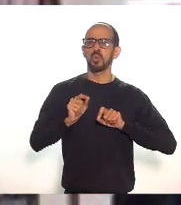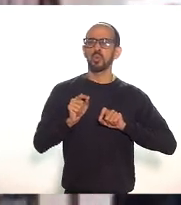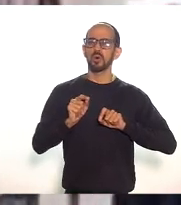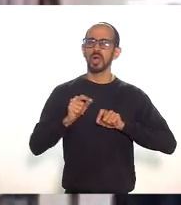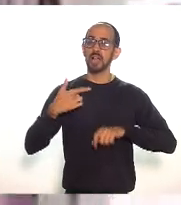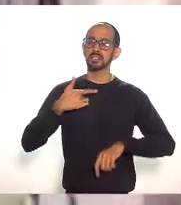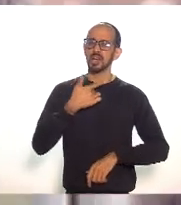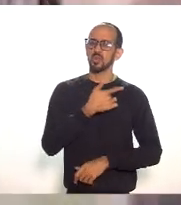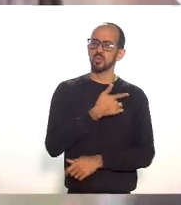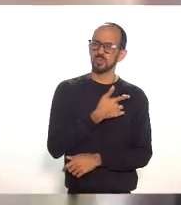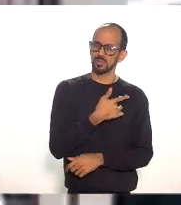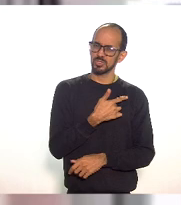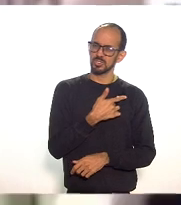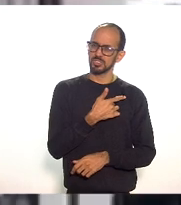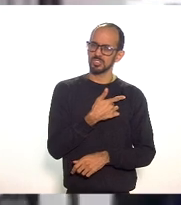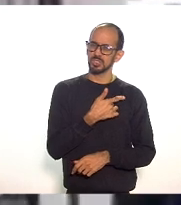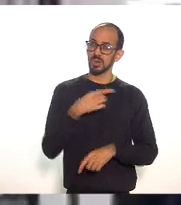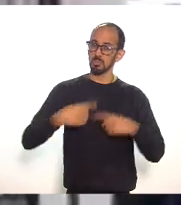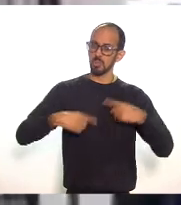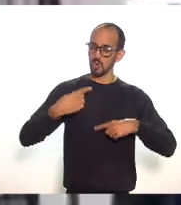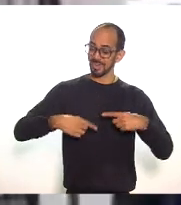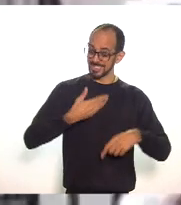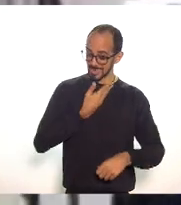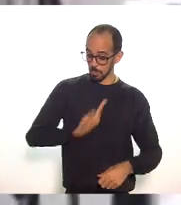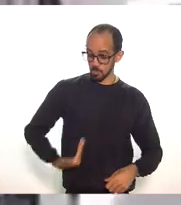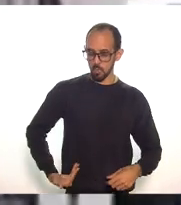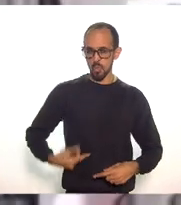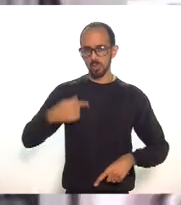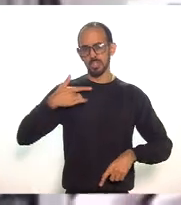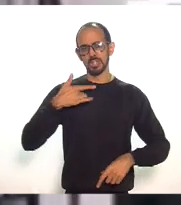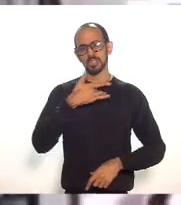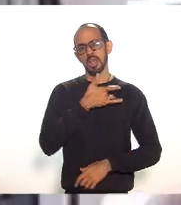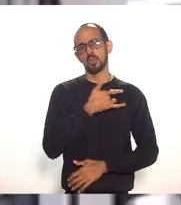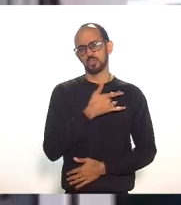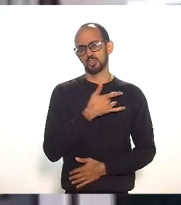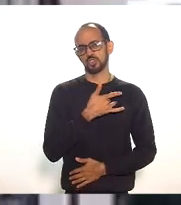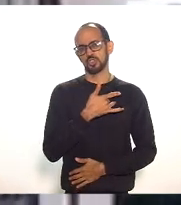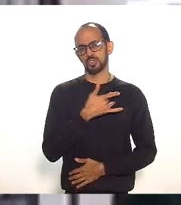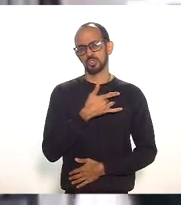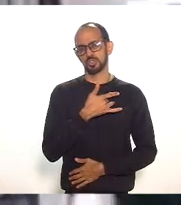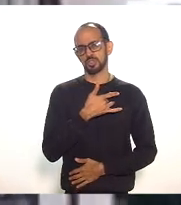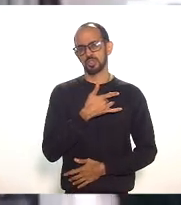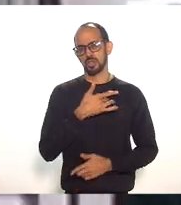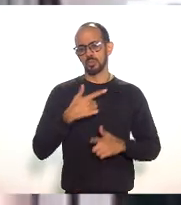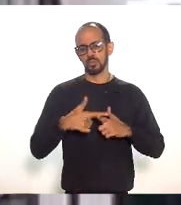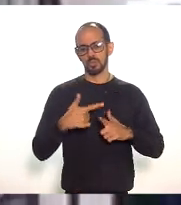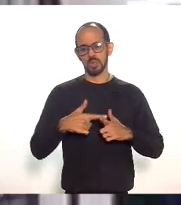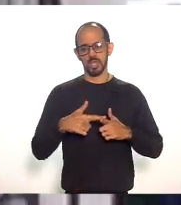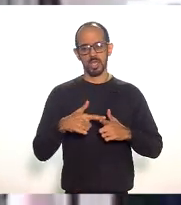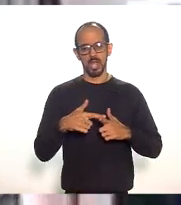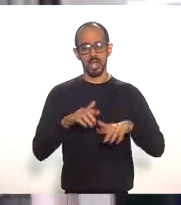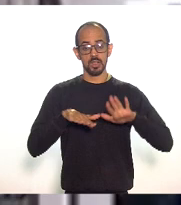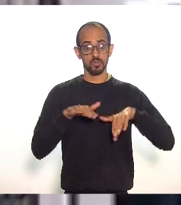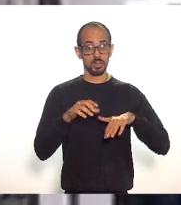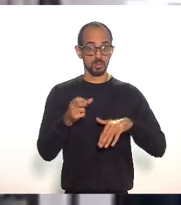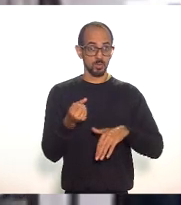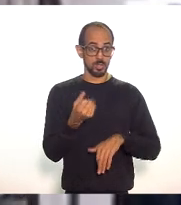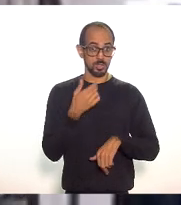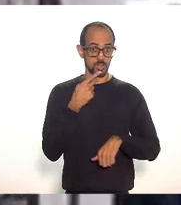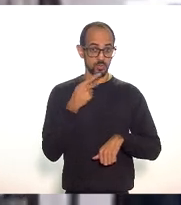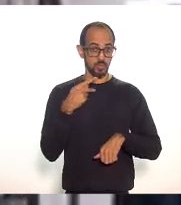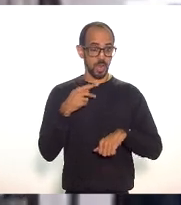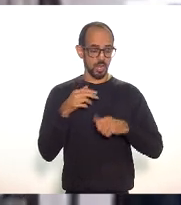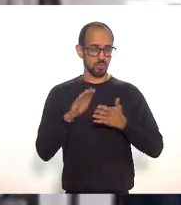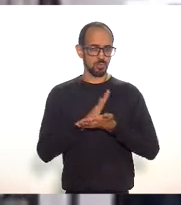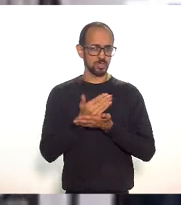saúde, política pública da saúde. Porque, às vezes, quando a gente começa a falar determinadas coisas aqui na Assembleia